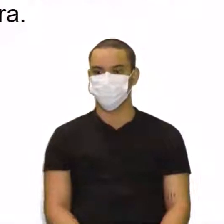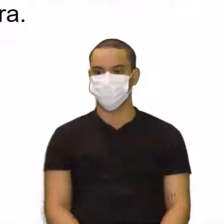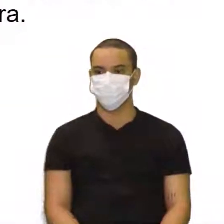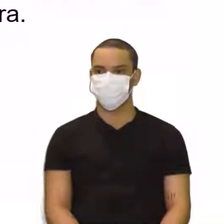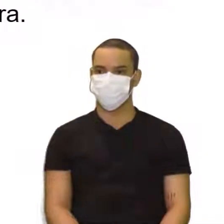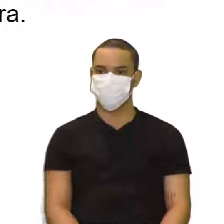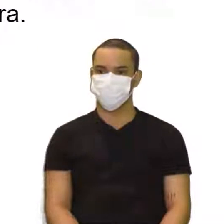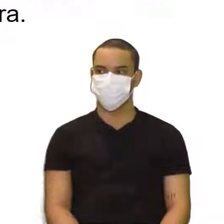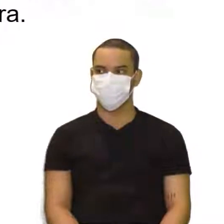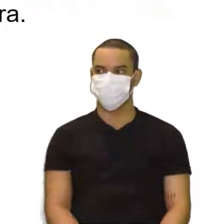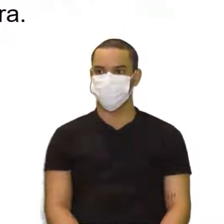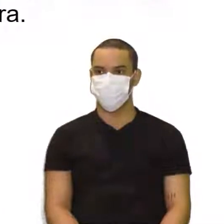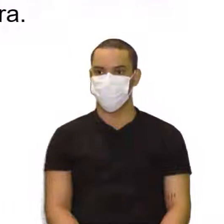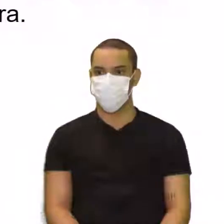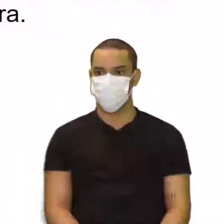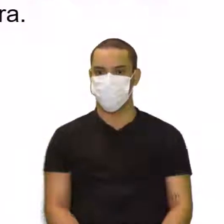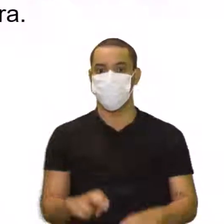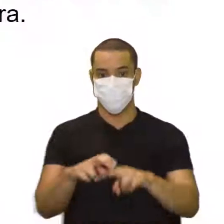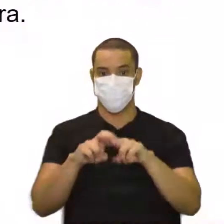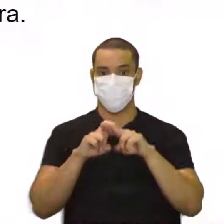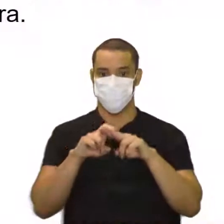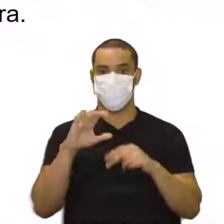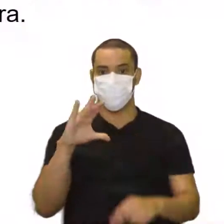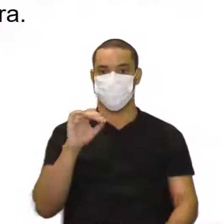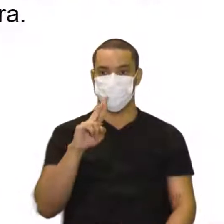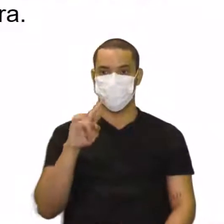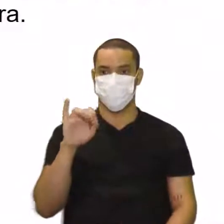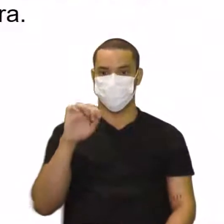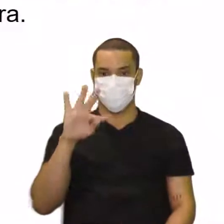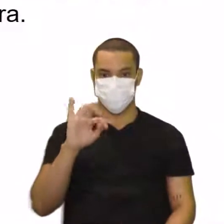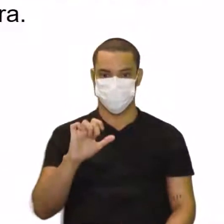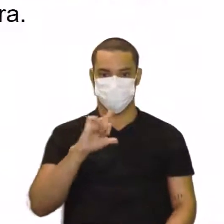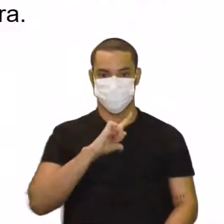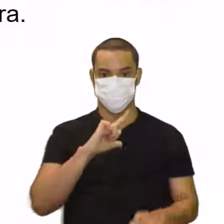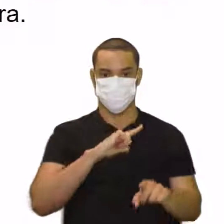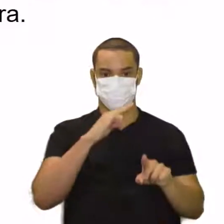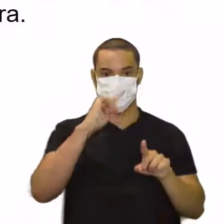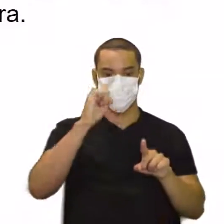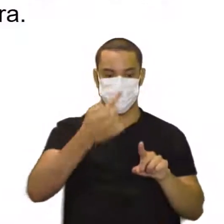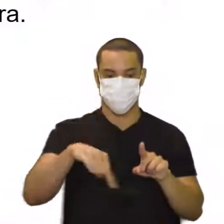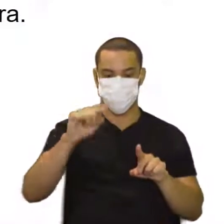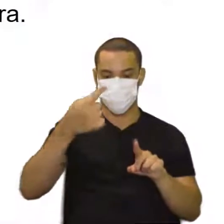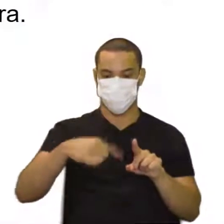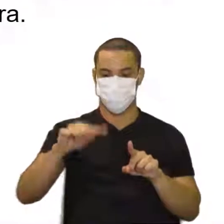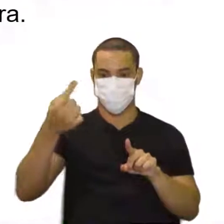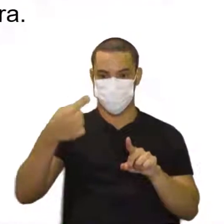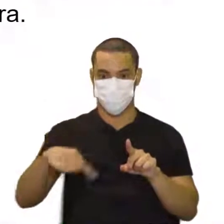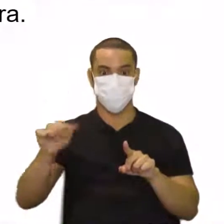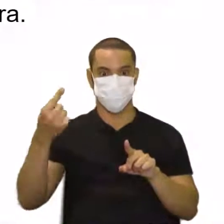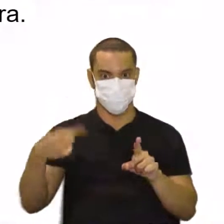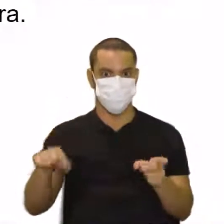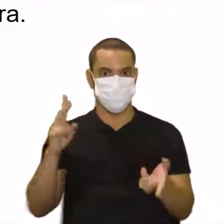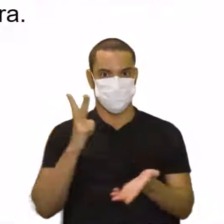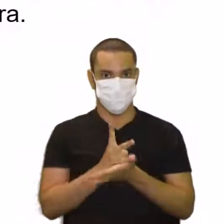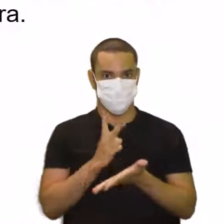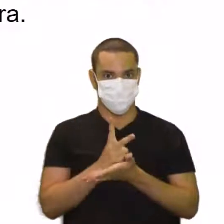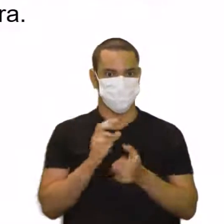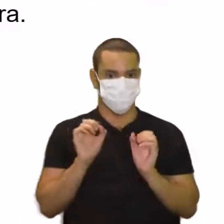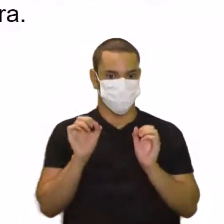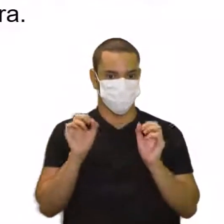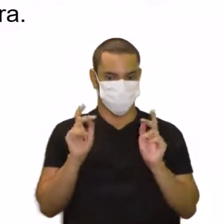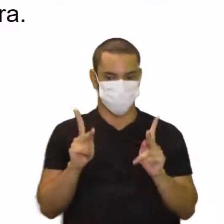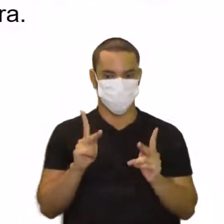corrente, ó, ela está sendo induzida nesse sentido aqui, ok? Entendido? Aí ele